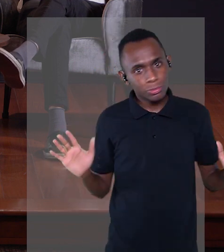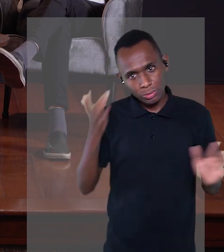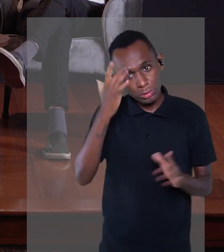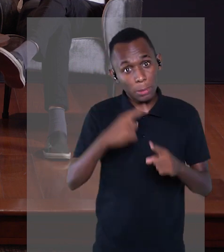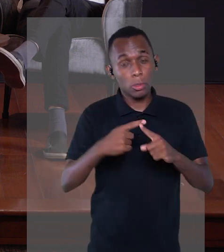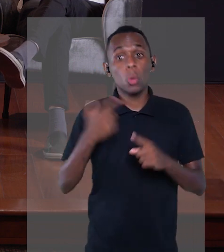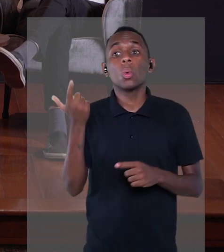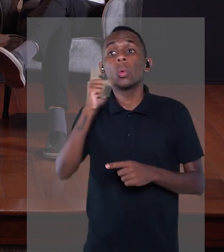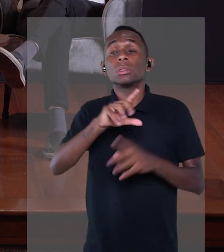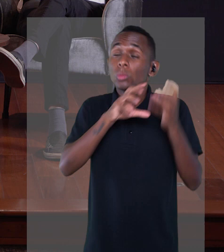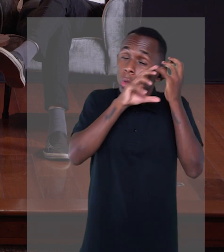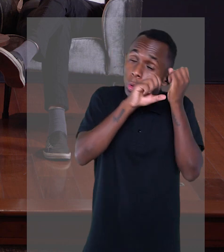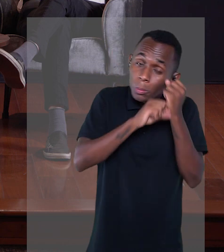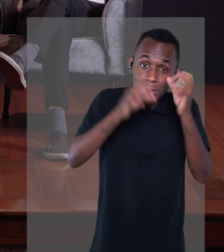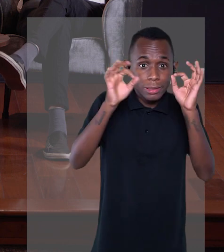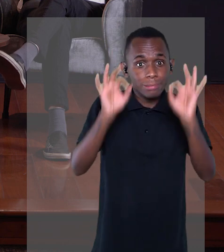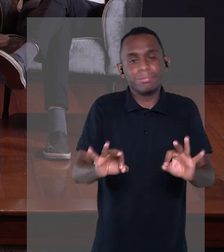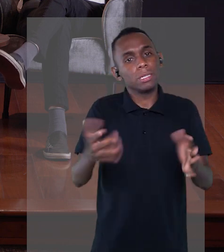não consigo nem dormir mais direito.